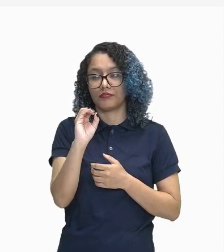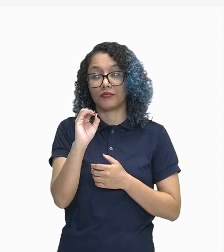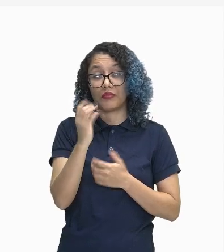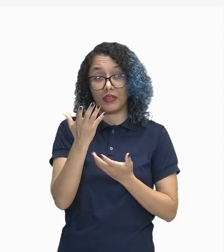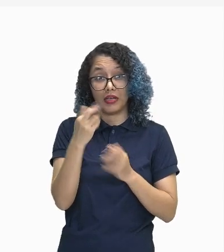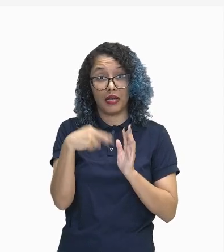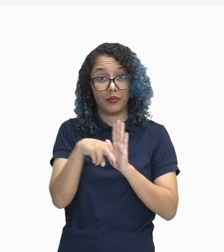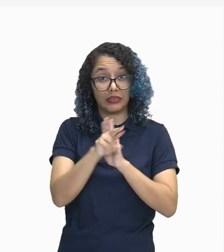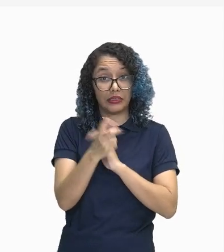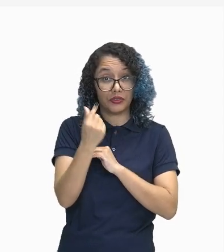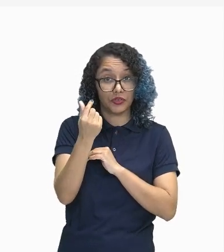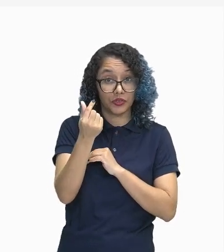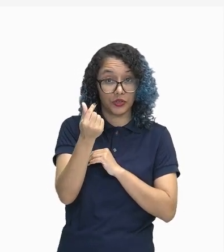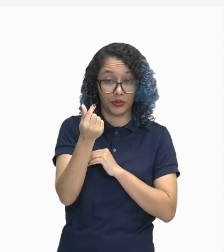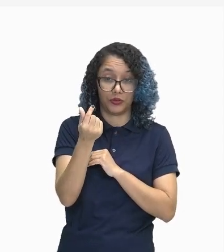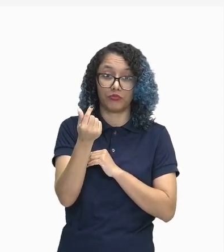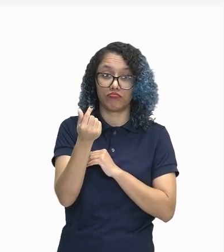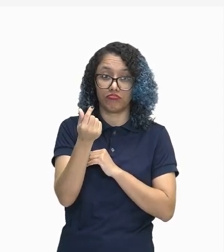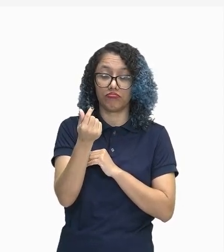né?